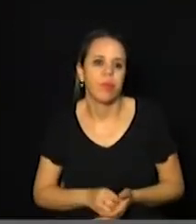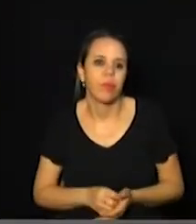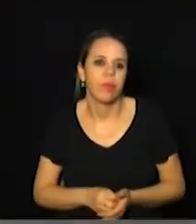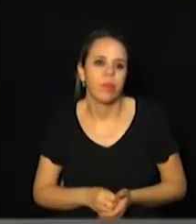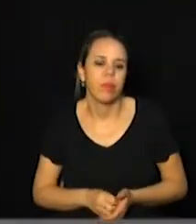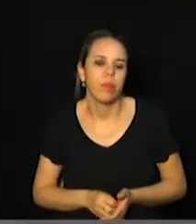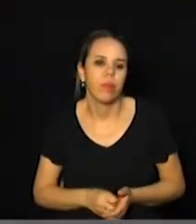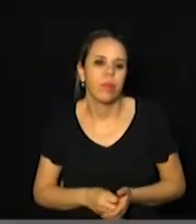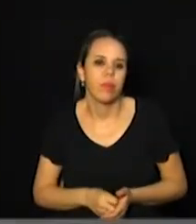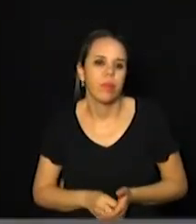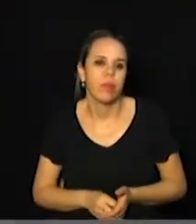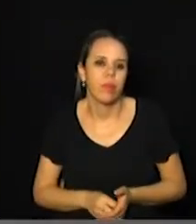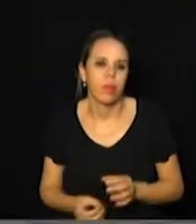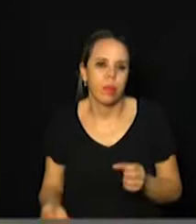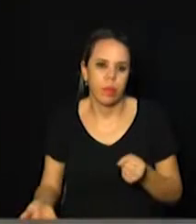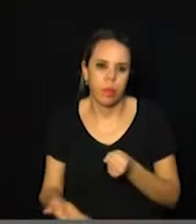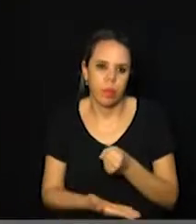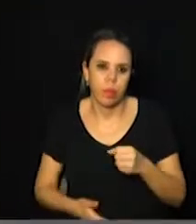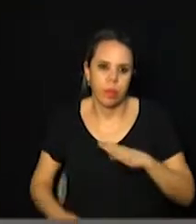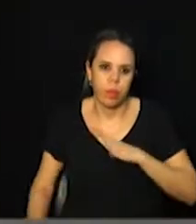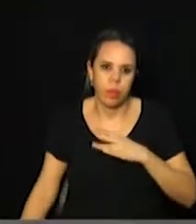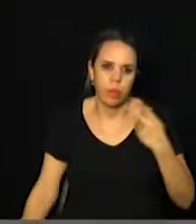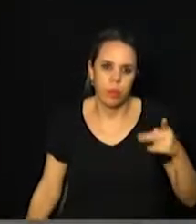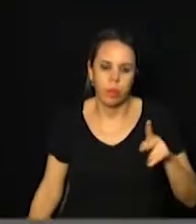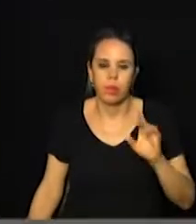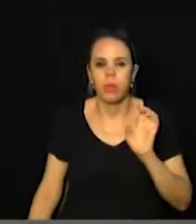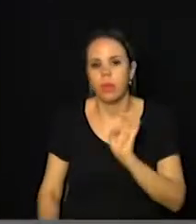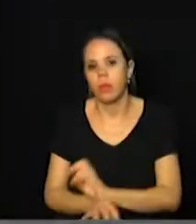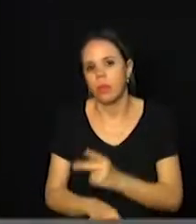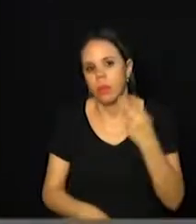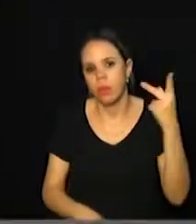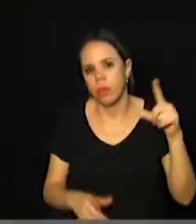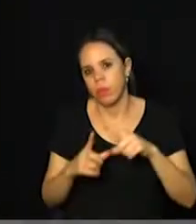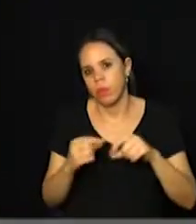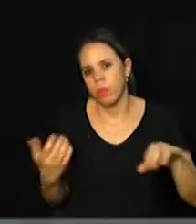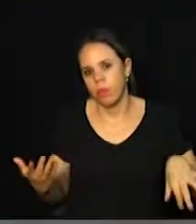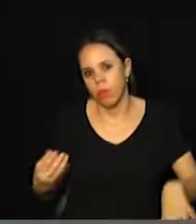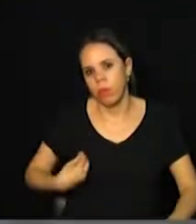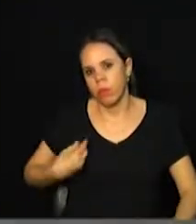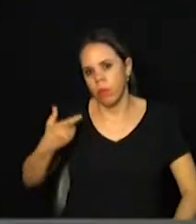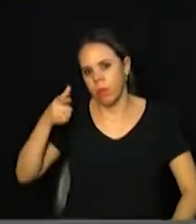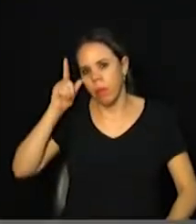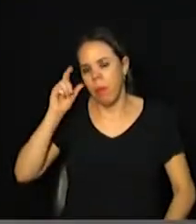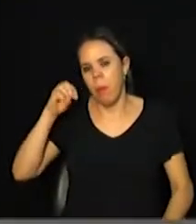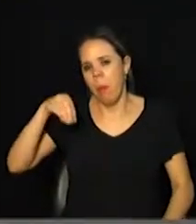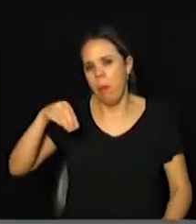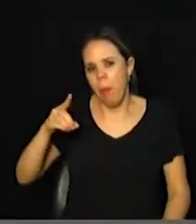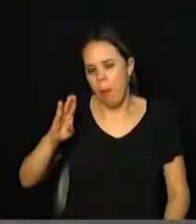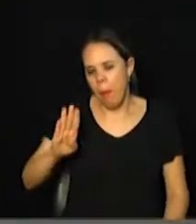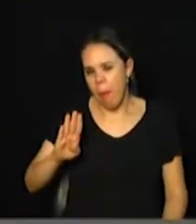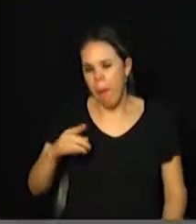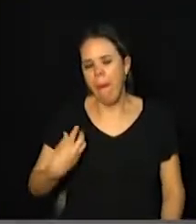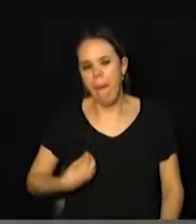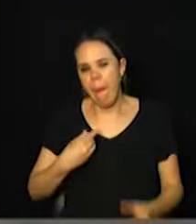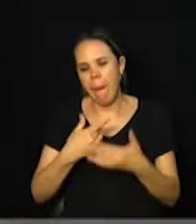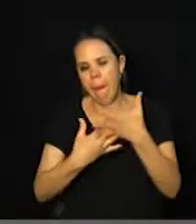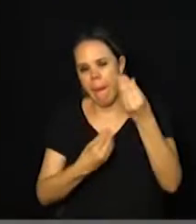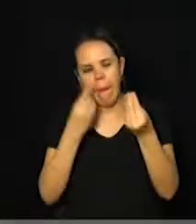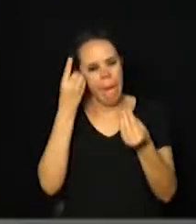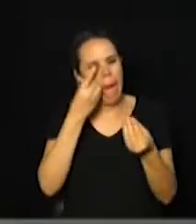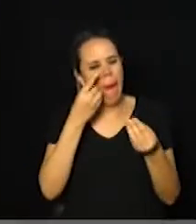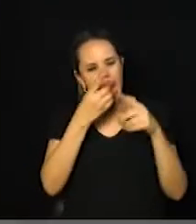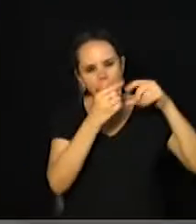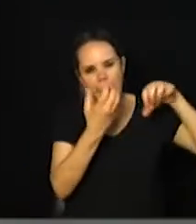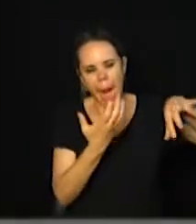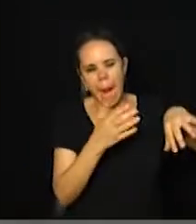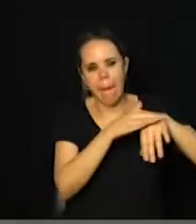lá na lá na base dele na cidade dele não está dele ou seja em Brasília ou que nós tivemos um líder do MDB nós tivemos vários deputados lá